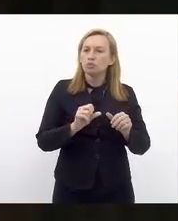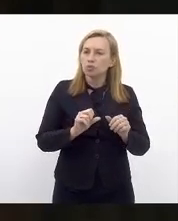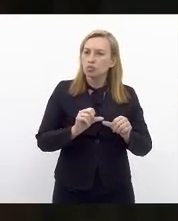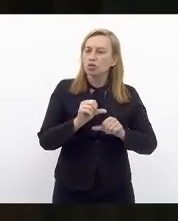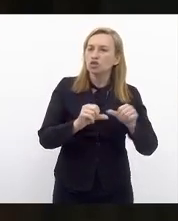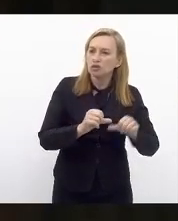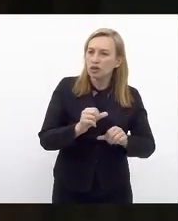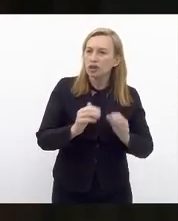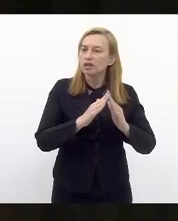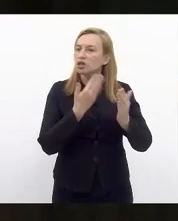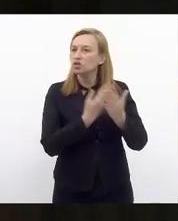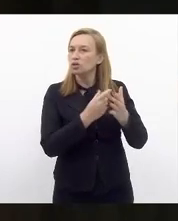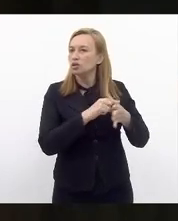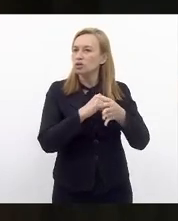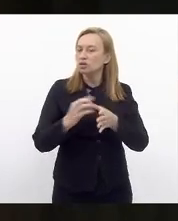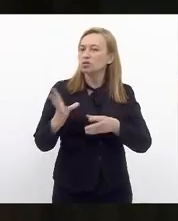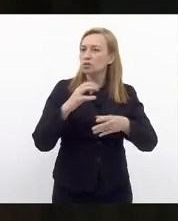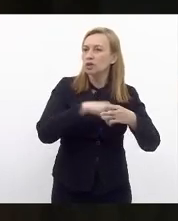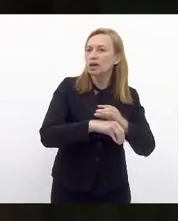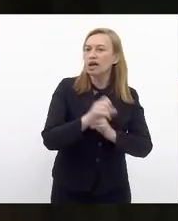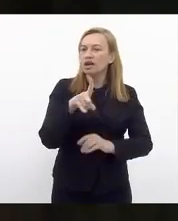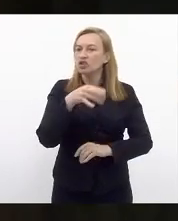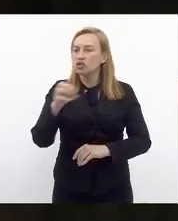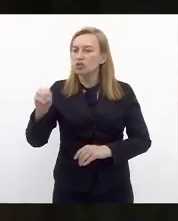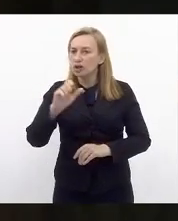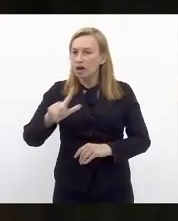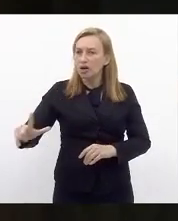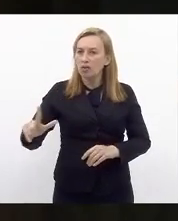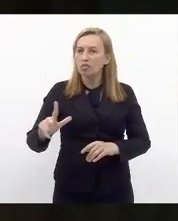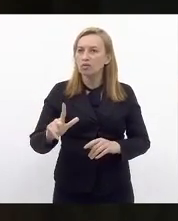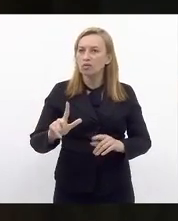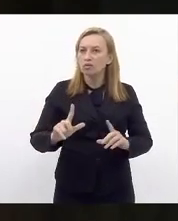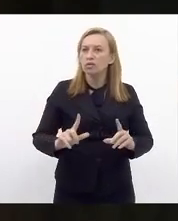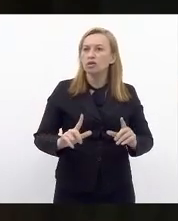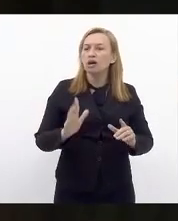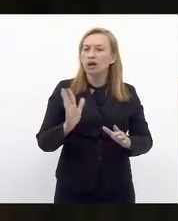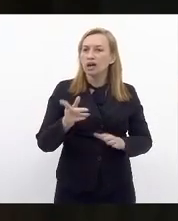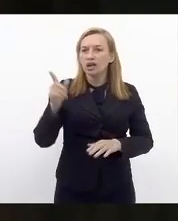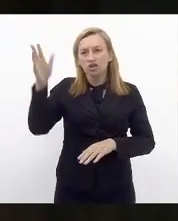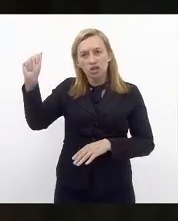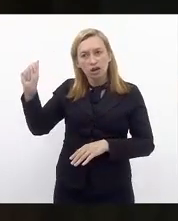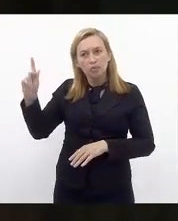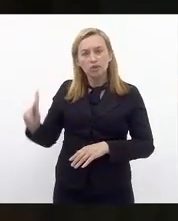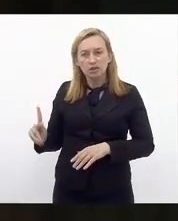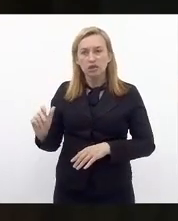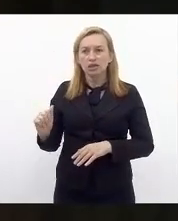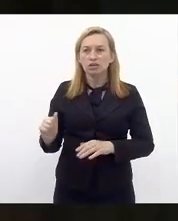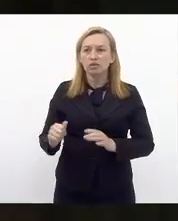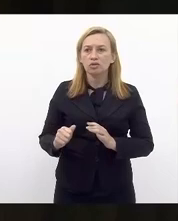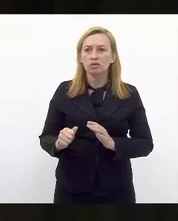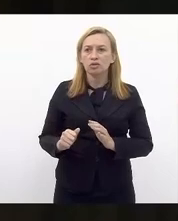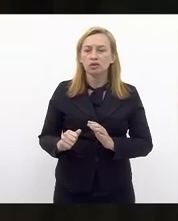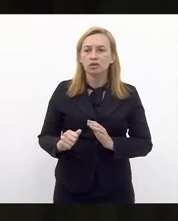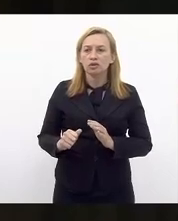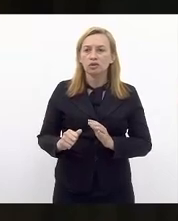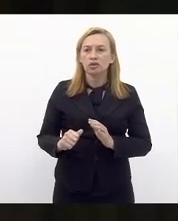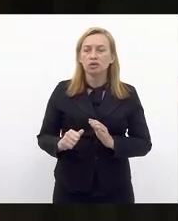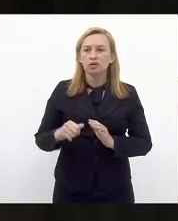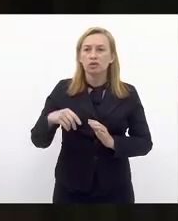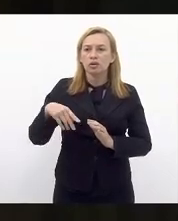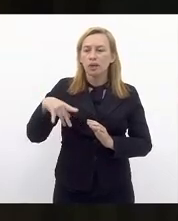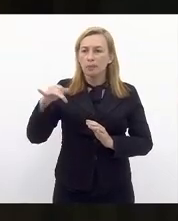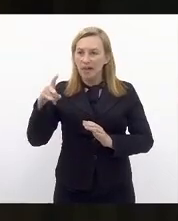colégio de líderes para incorporação do adicional para efeito daqueles que se aposentado aposenta e por poeira